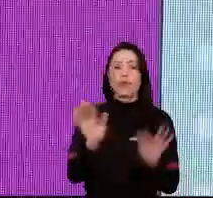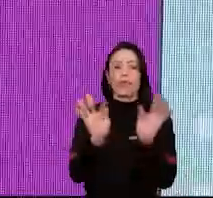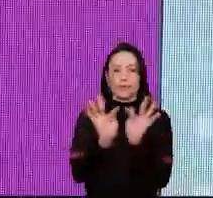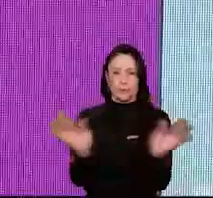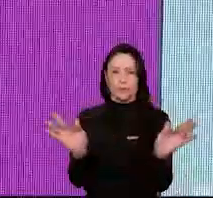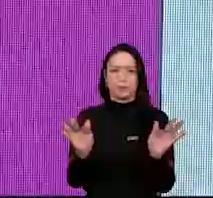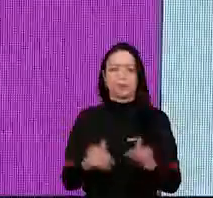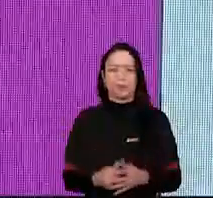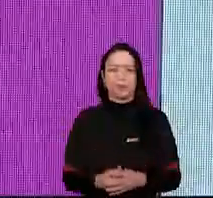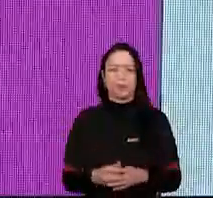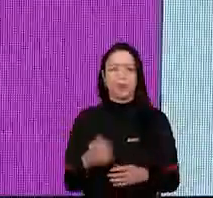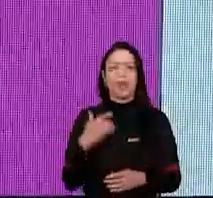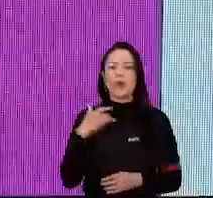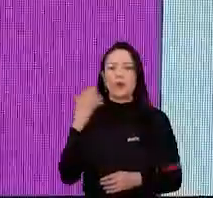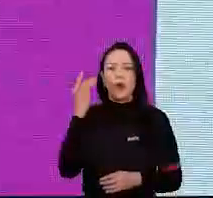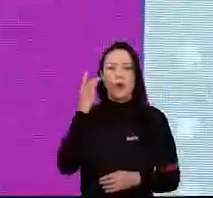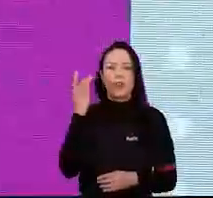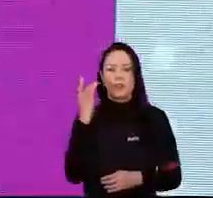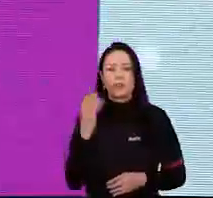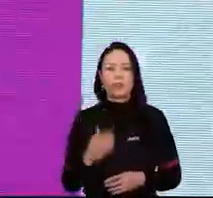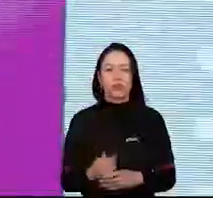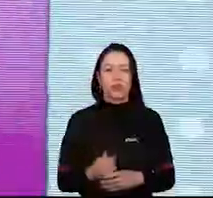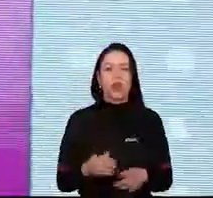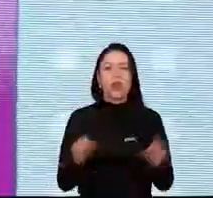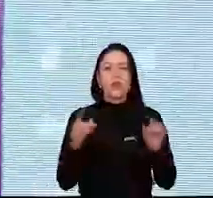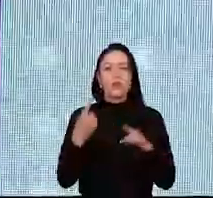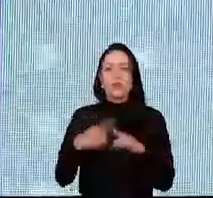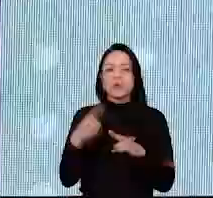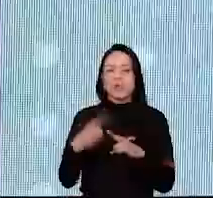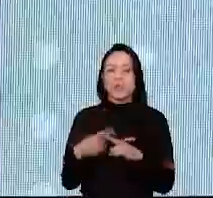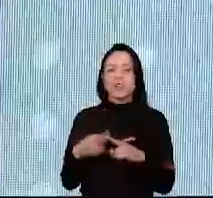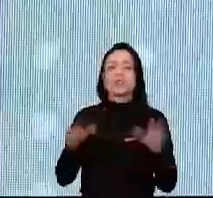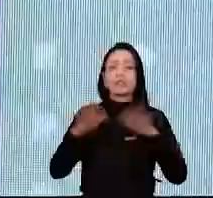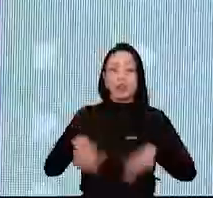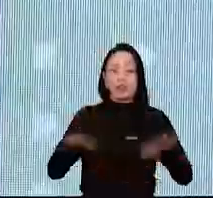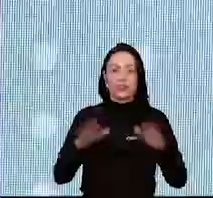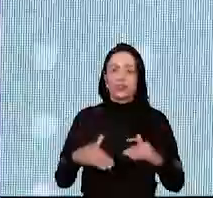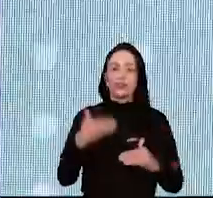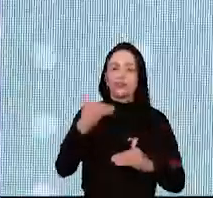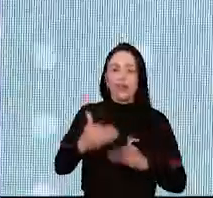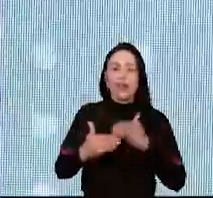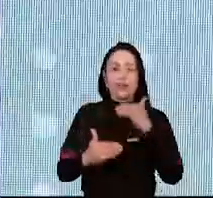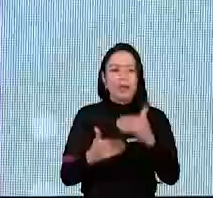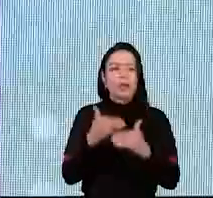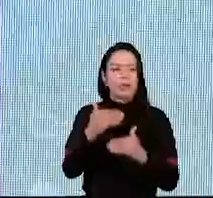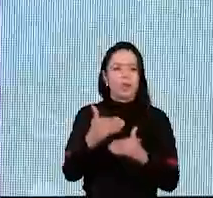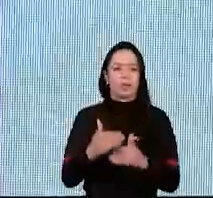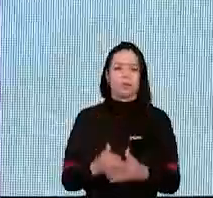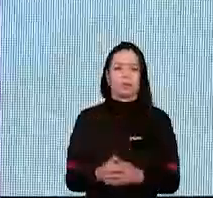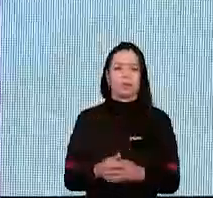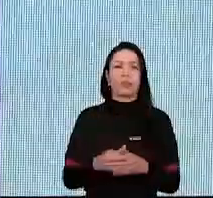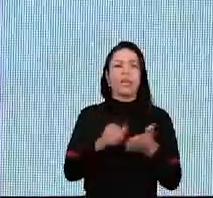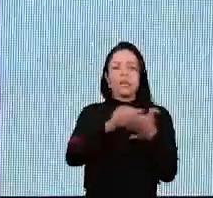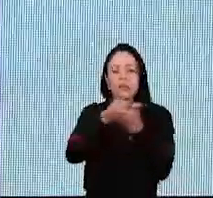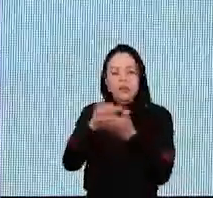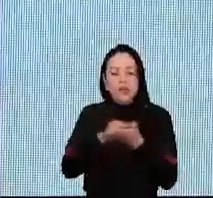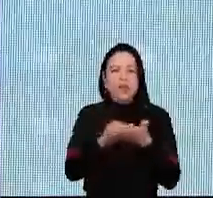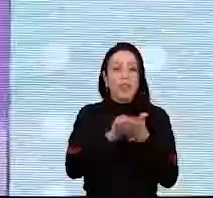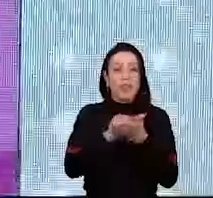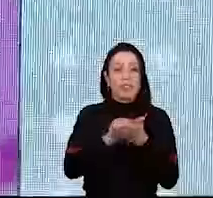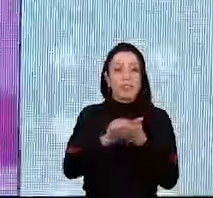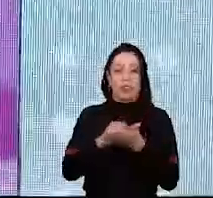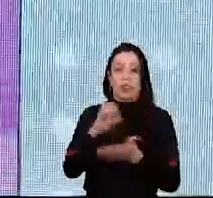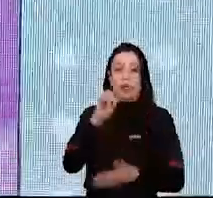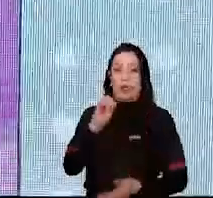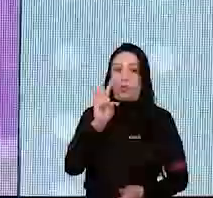simples para isso. Eu acho que é simplesmente porque a gente faz o passo a passo. Eu acho que a lavagem otológica, ela é